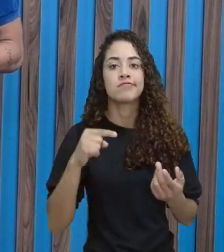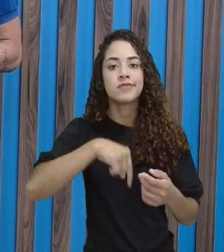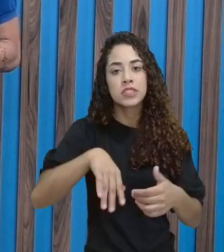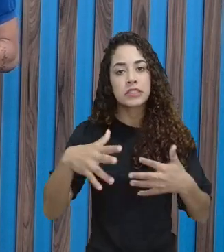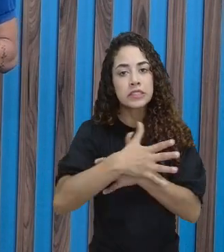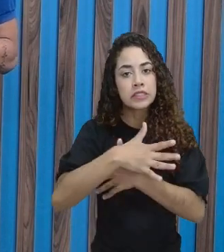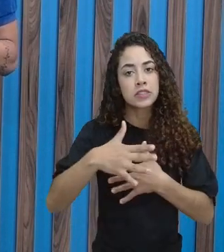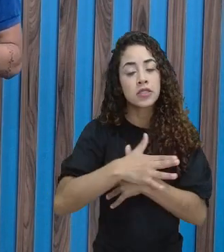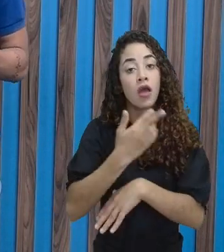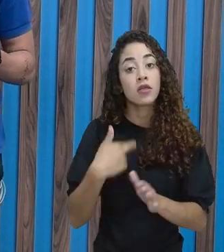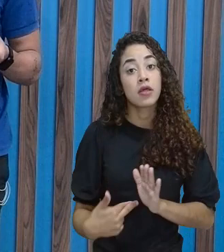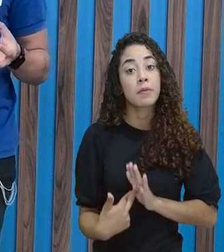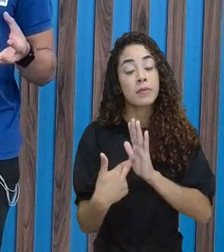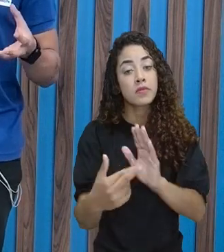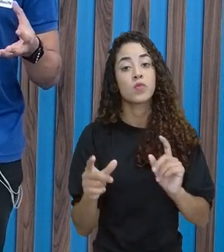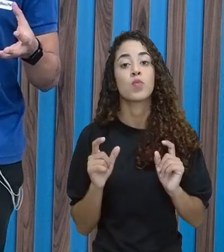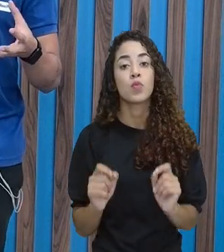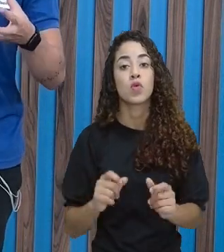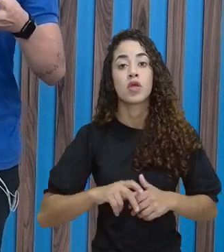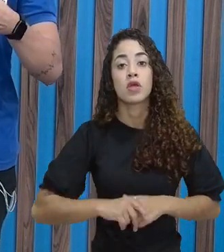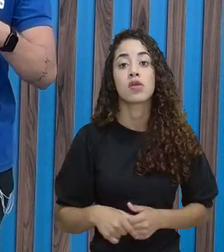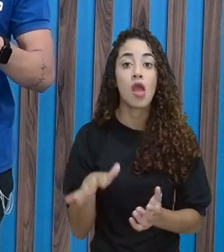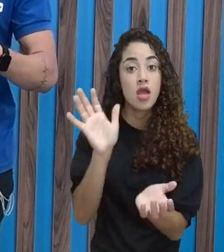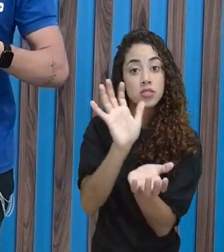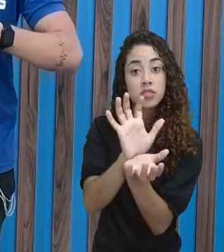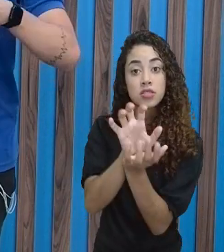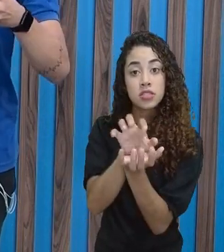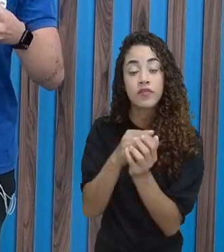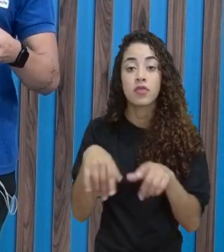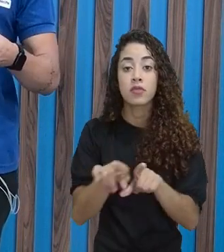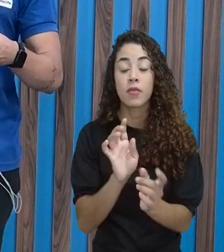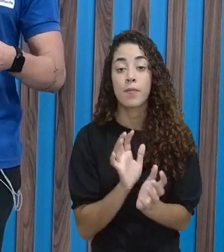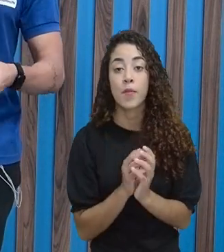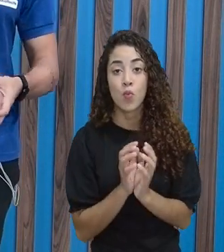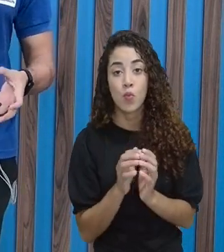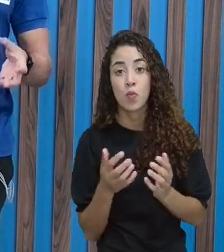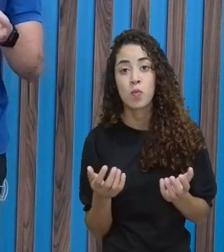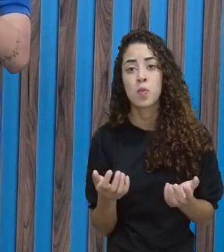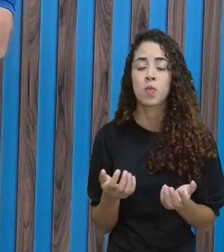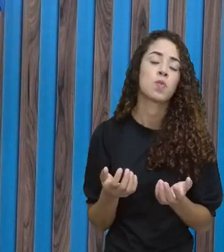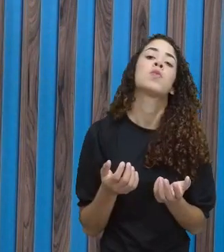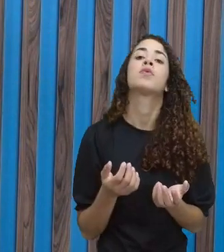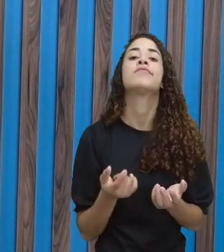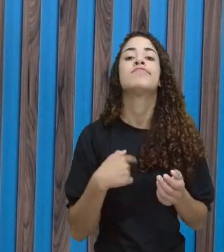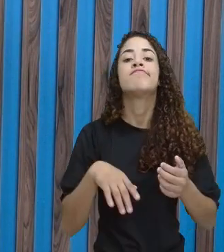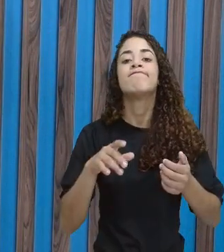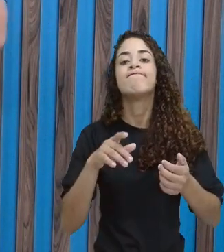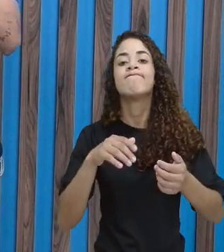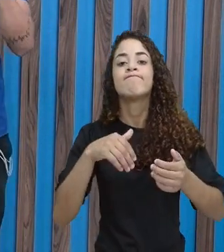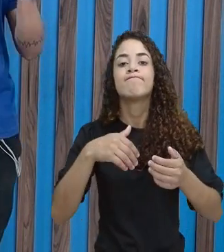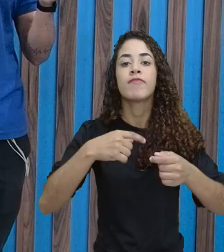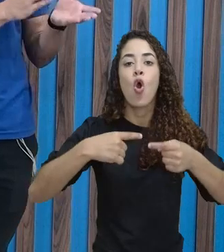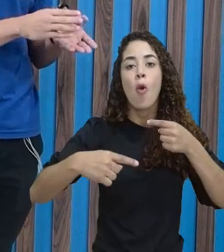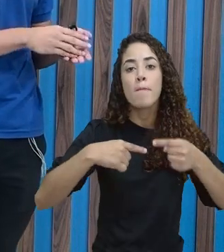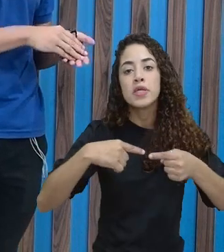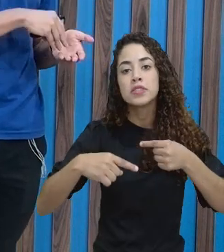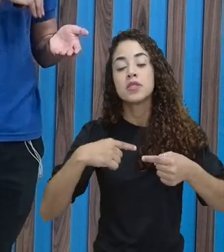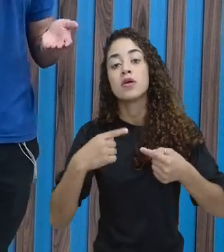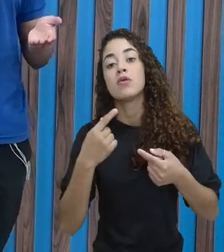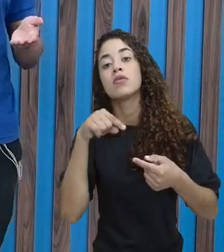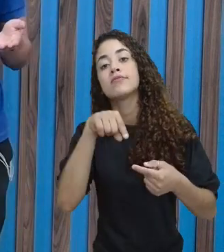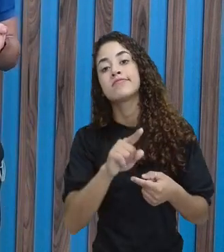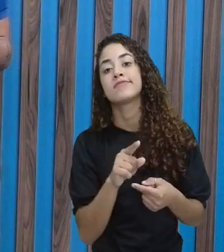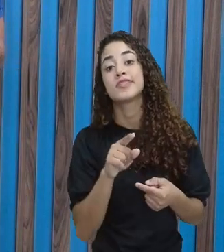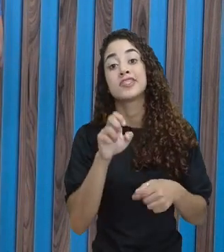cidade, que representam Recife e Pernambuco em competições de níveis estaduais